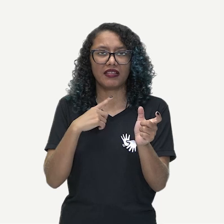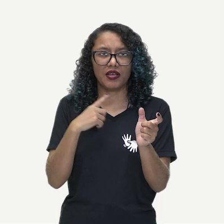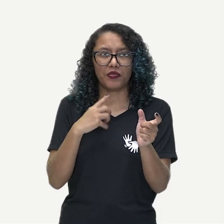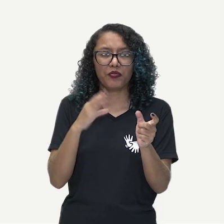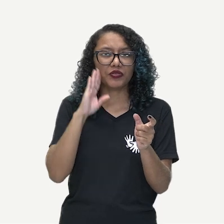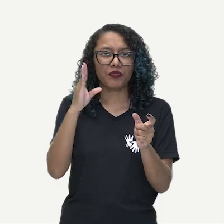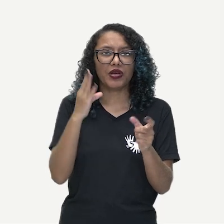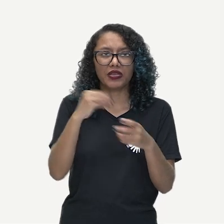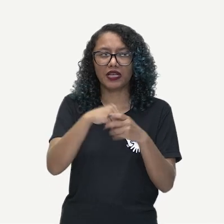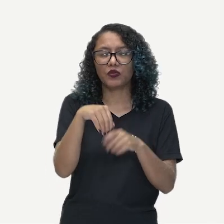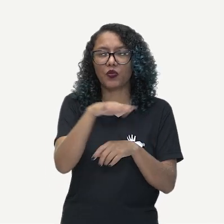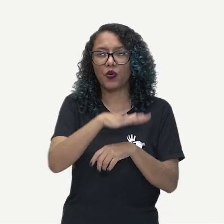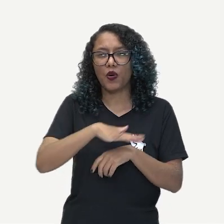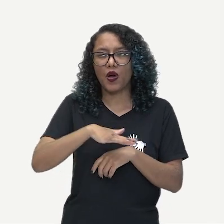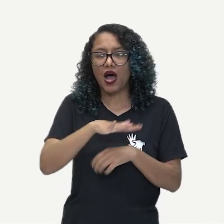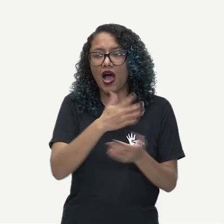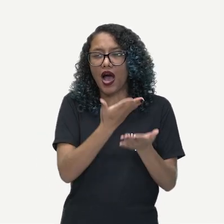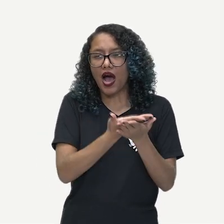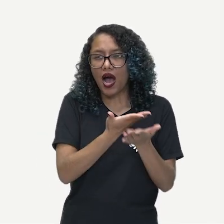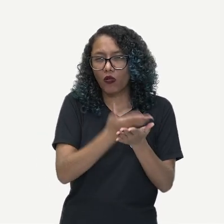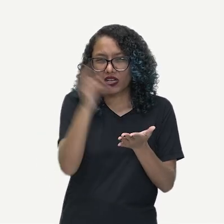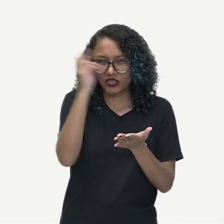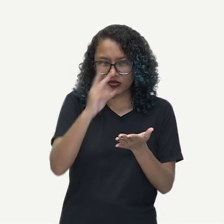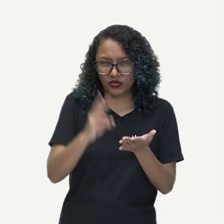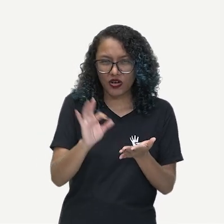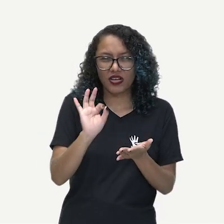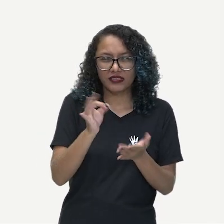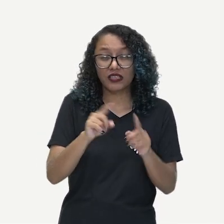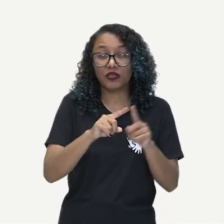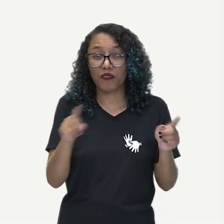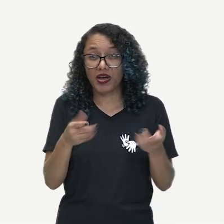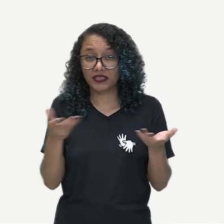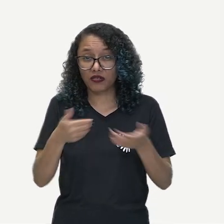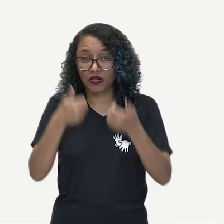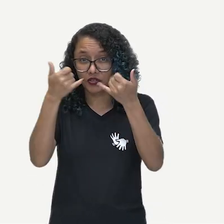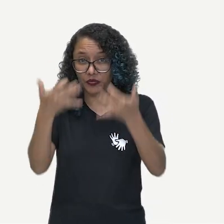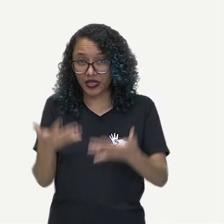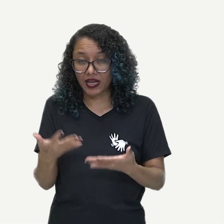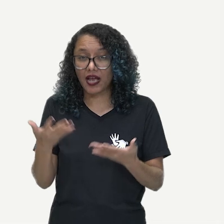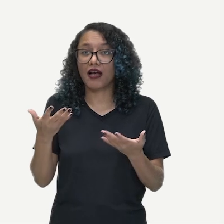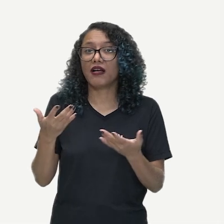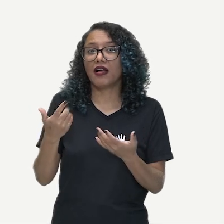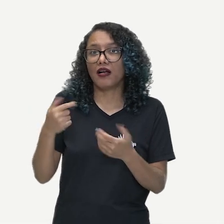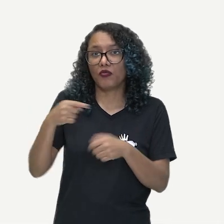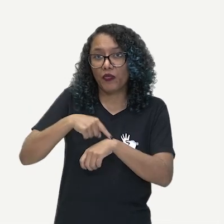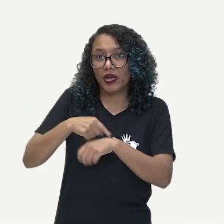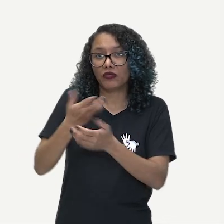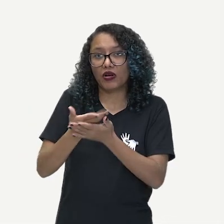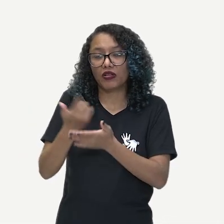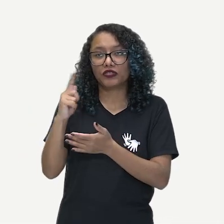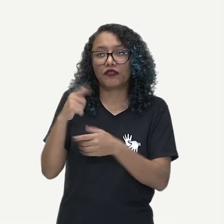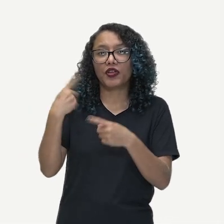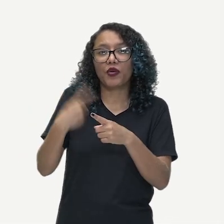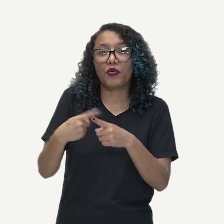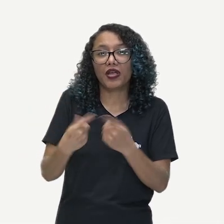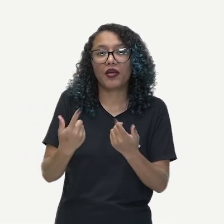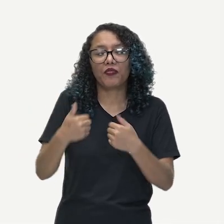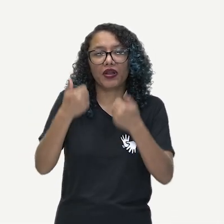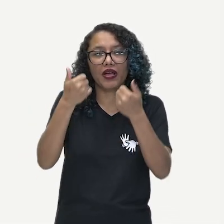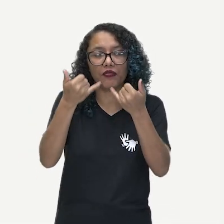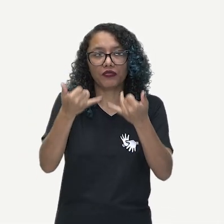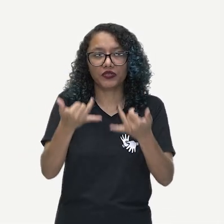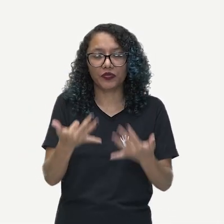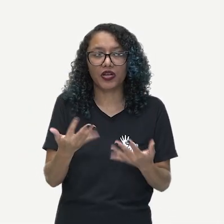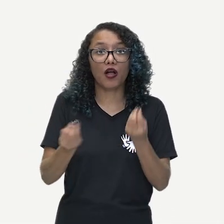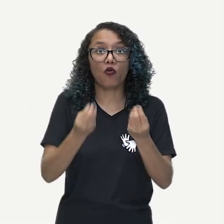história, então a gente precisa falar dele um pouquinho aqui na nossa aula de geografia para entender como que foi modificado esse território da Europa.